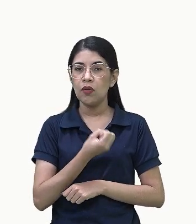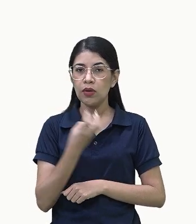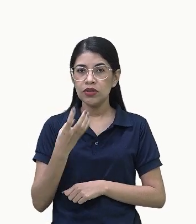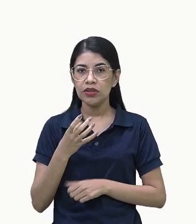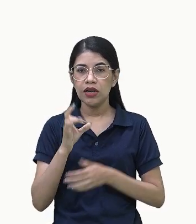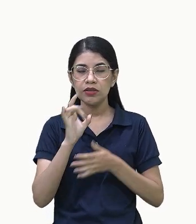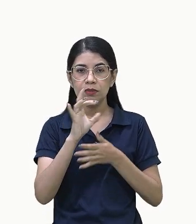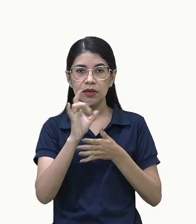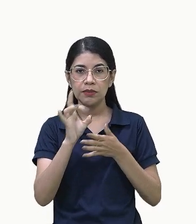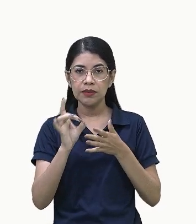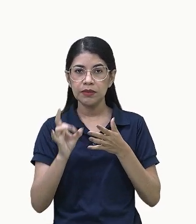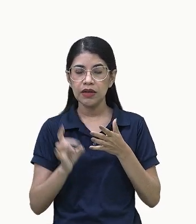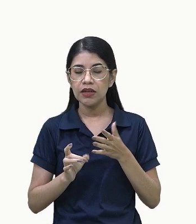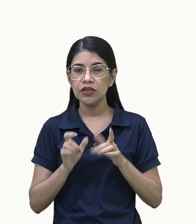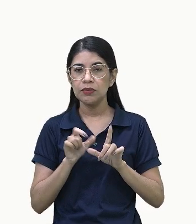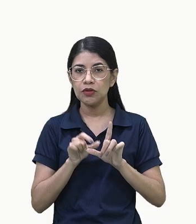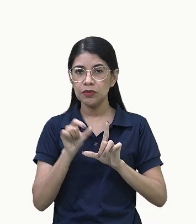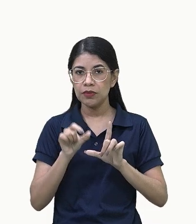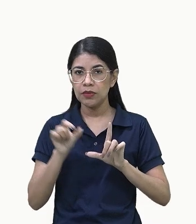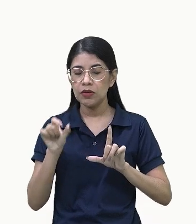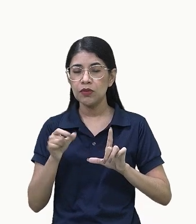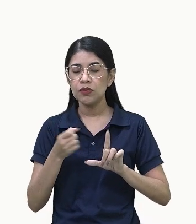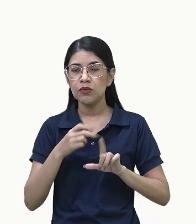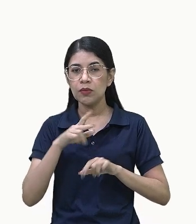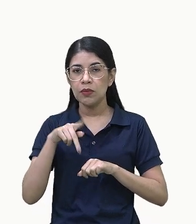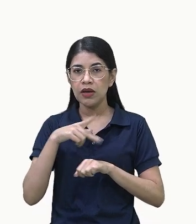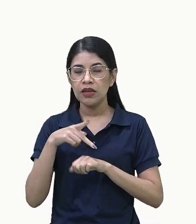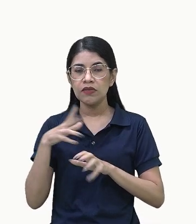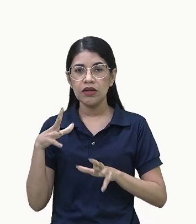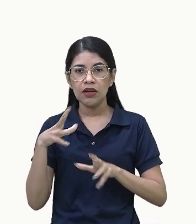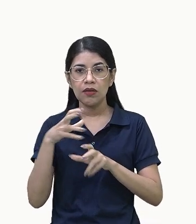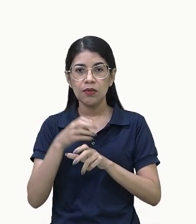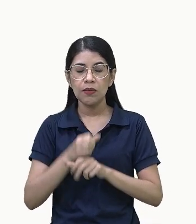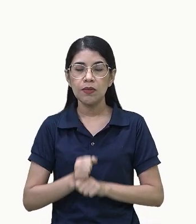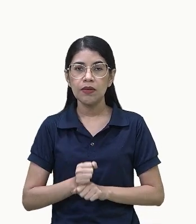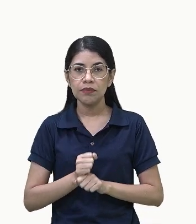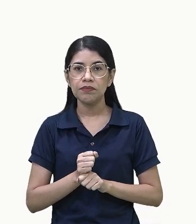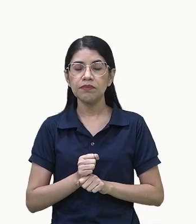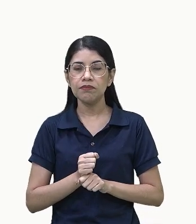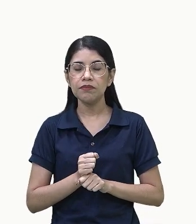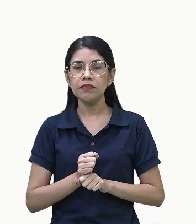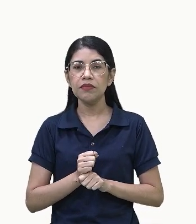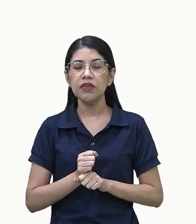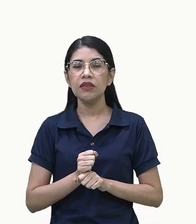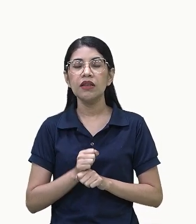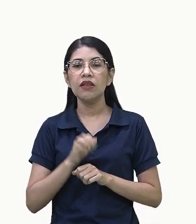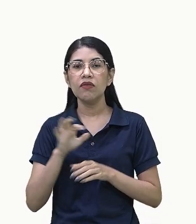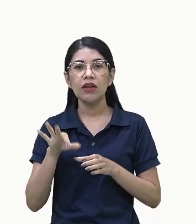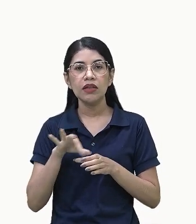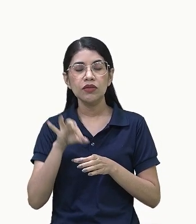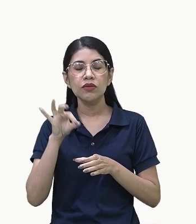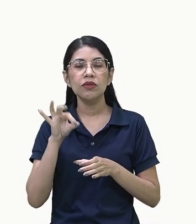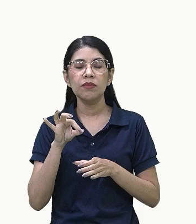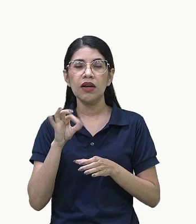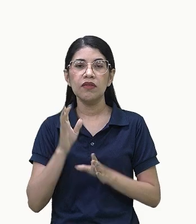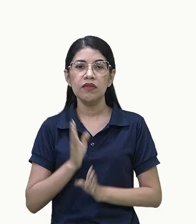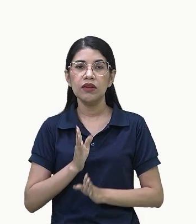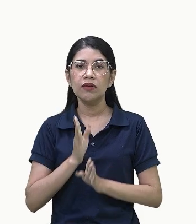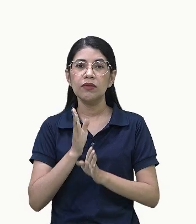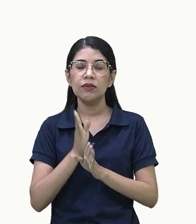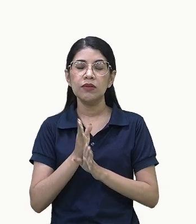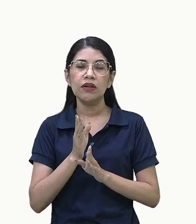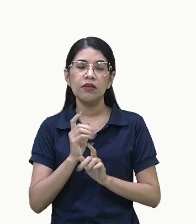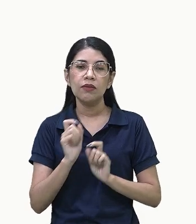tá? E ao realizar a soma total aqui nesse caso, a gente vai encontrar justamente